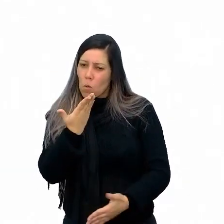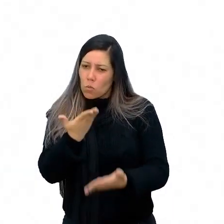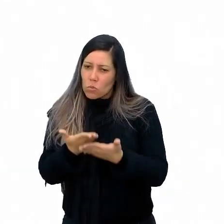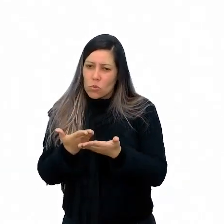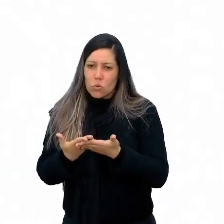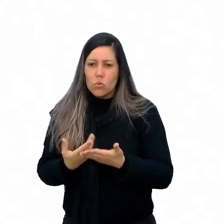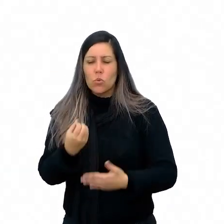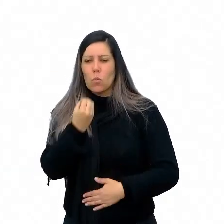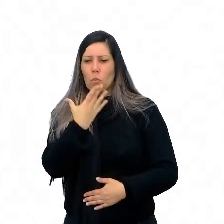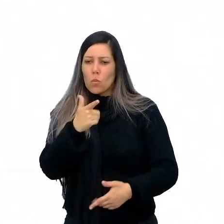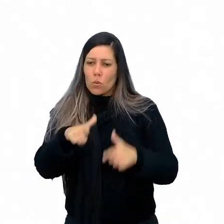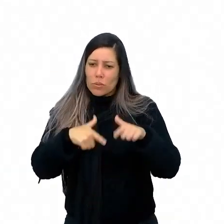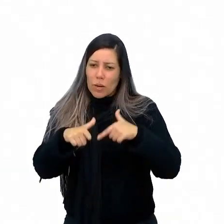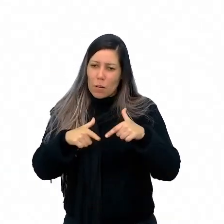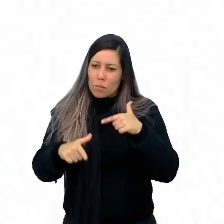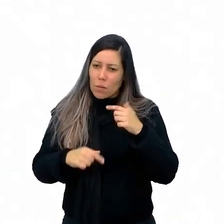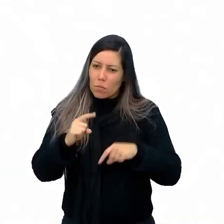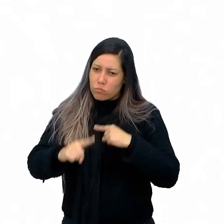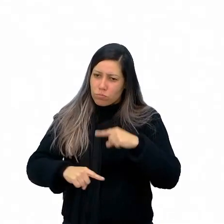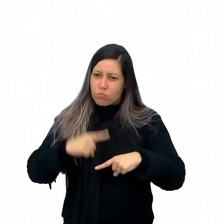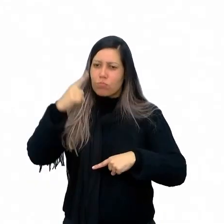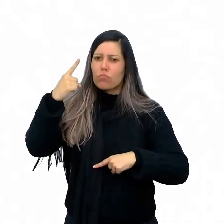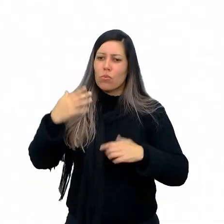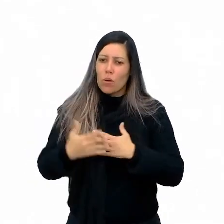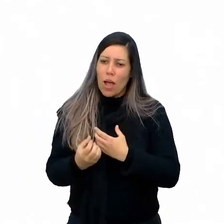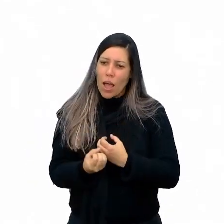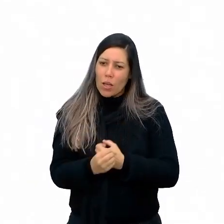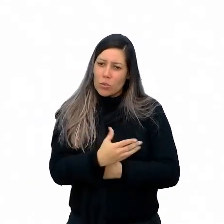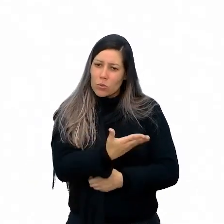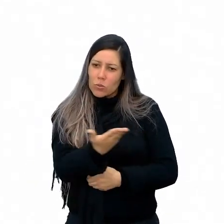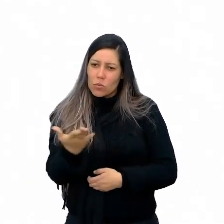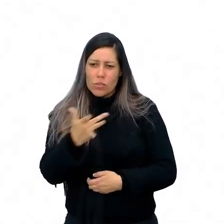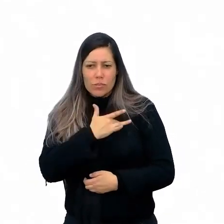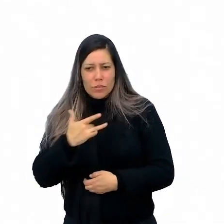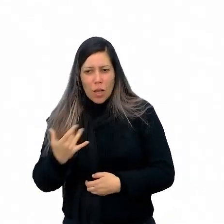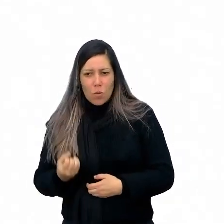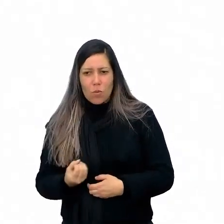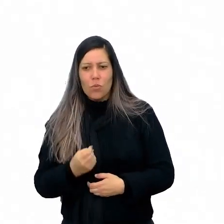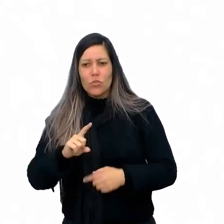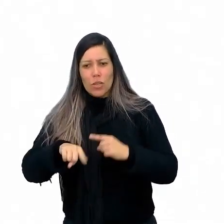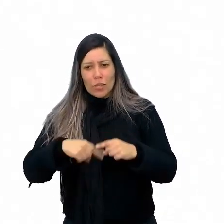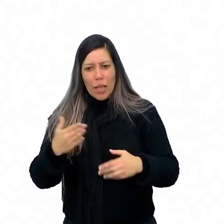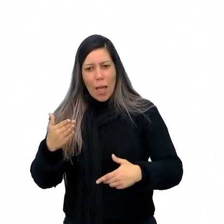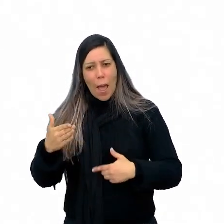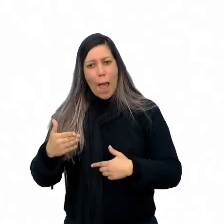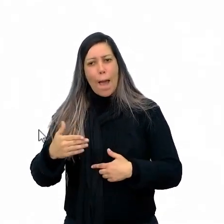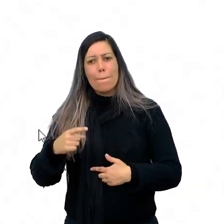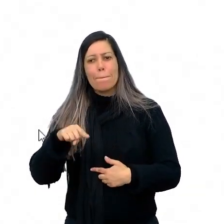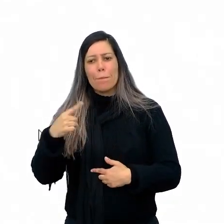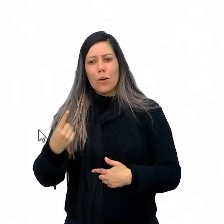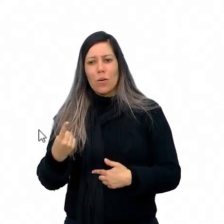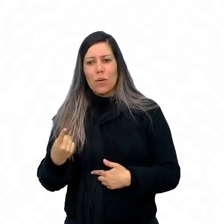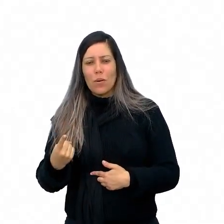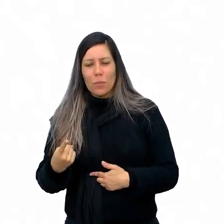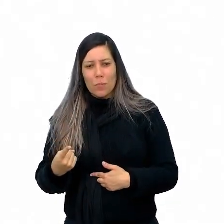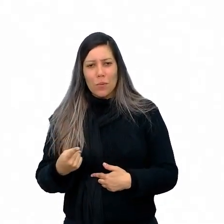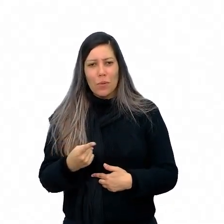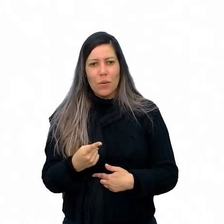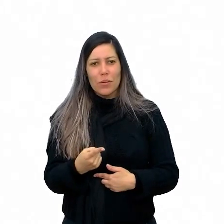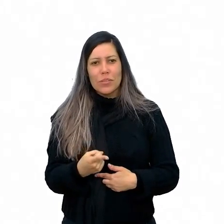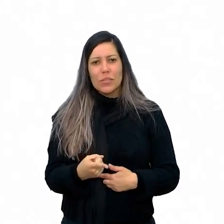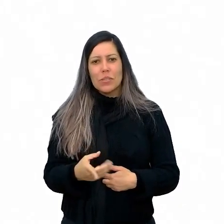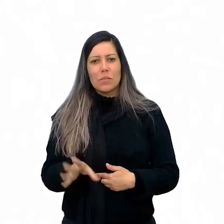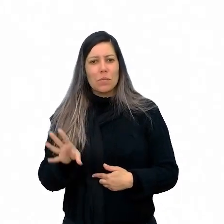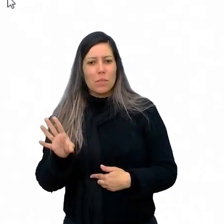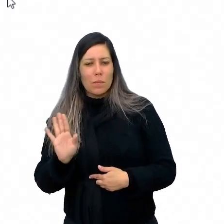bom trabalho, sucesso a todos vocês, muita saúde e até a próxima. Tá bem, pessoal? Eu vou me despedindo aqui de todos